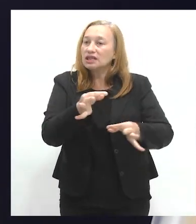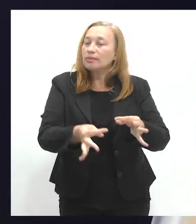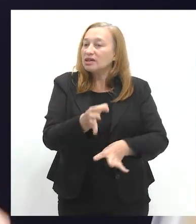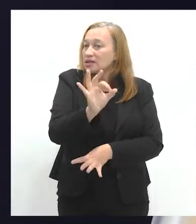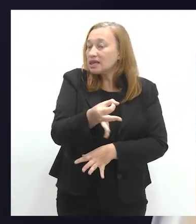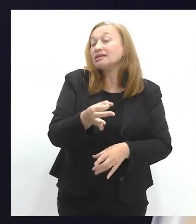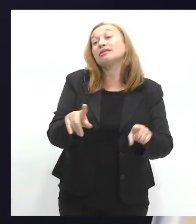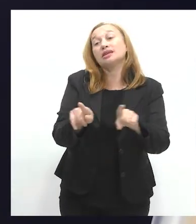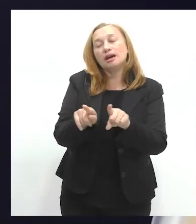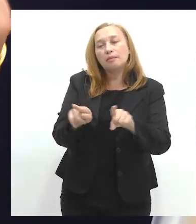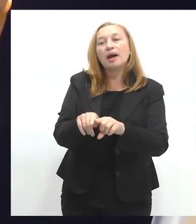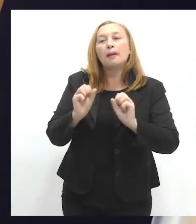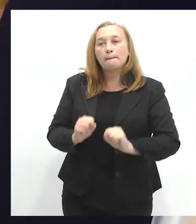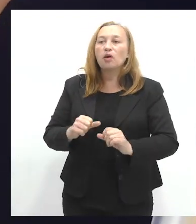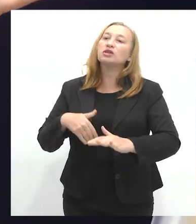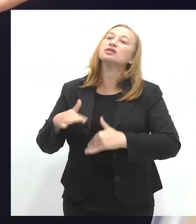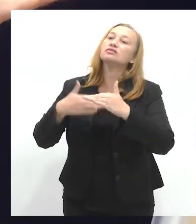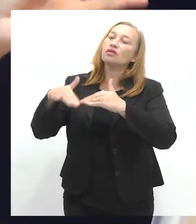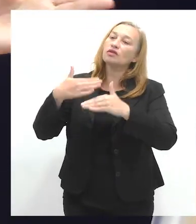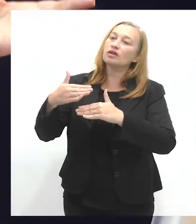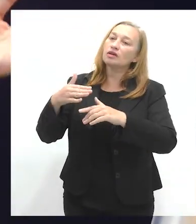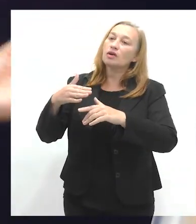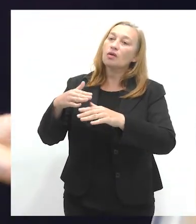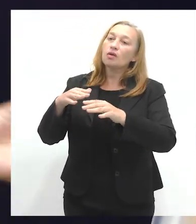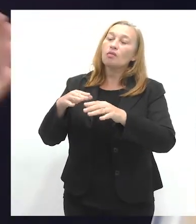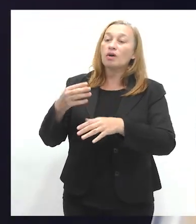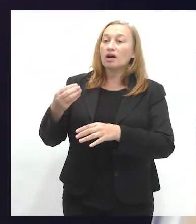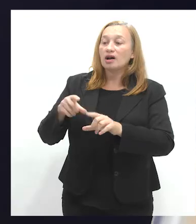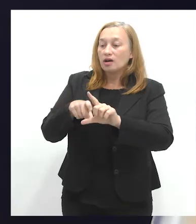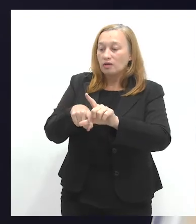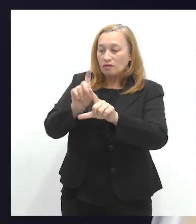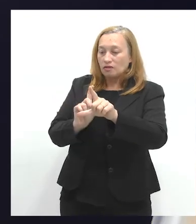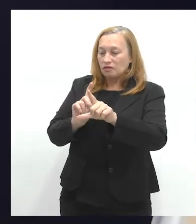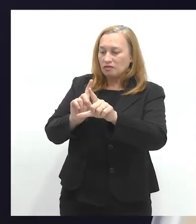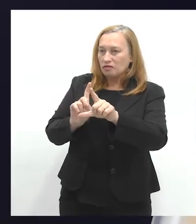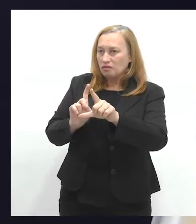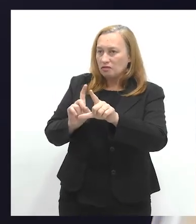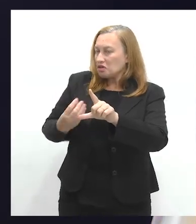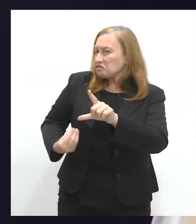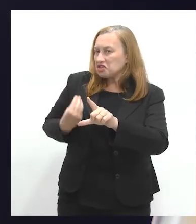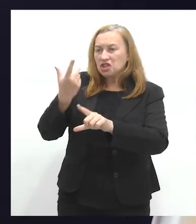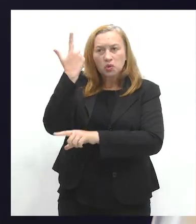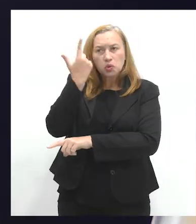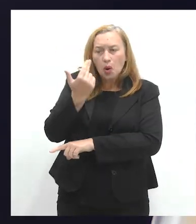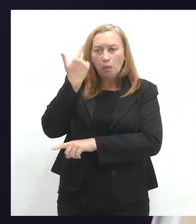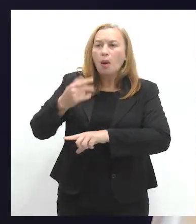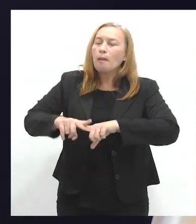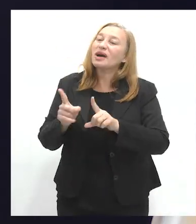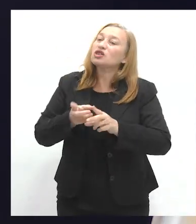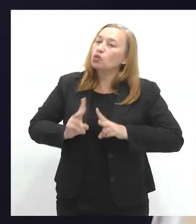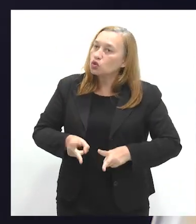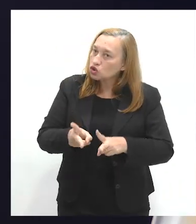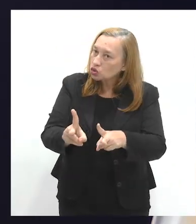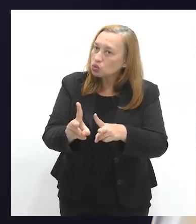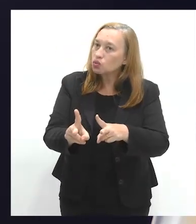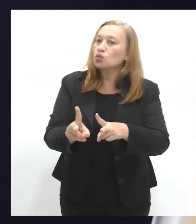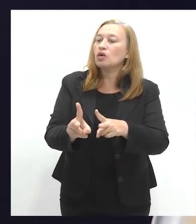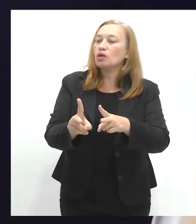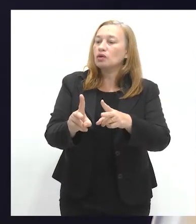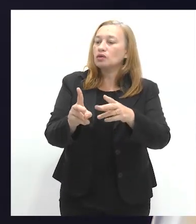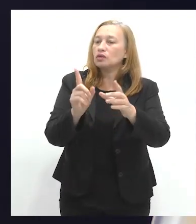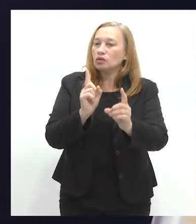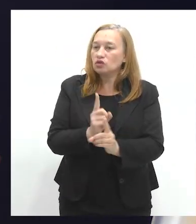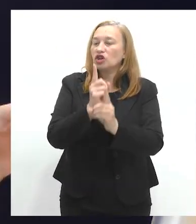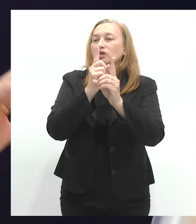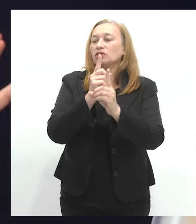tratamento correto e também pode desenvolver uma vida plena, mas ela continua com o seu diagnóstico,